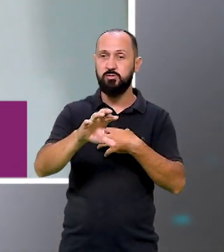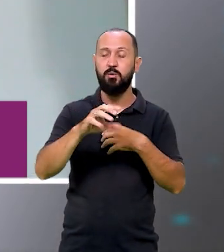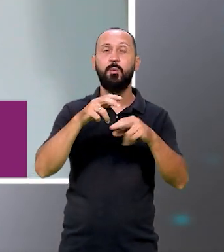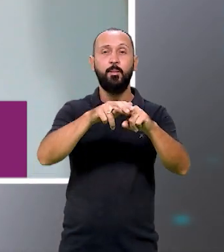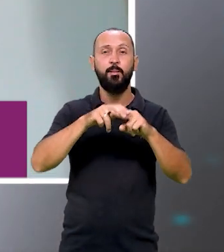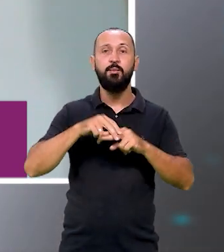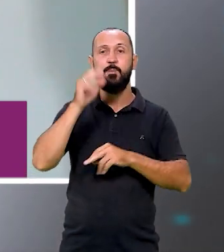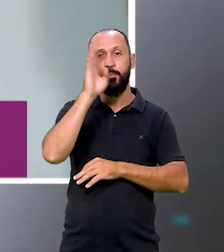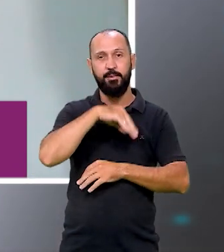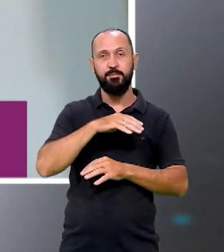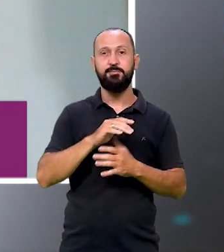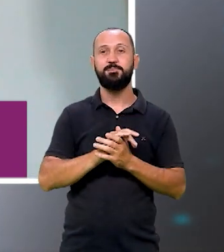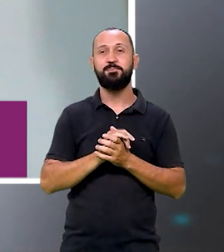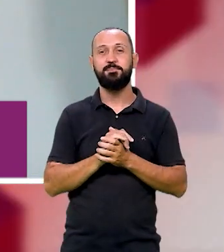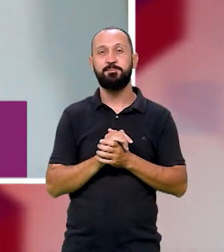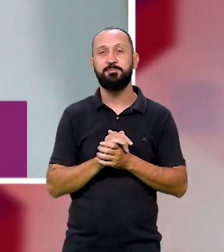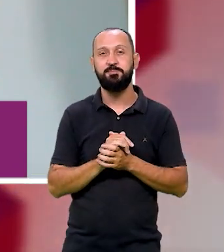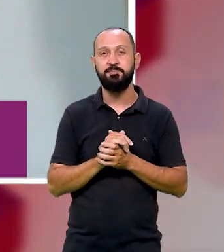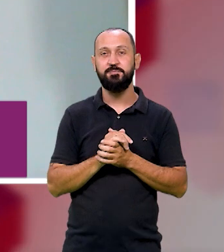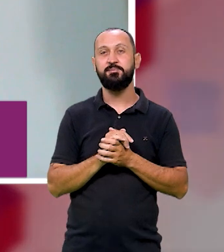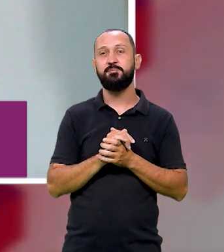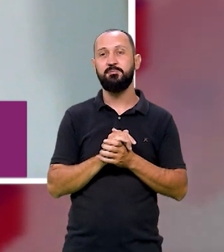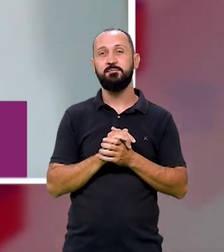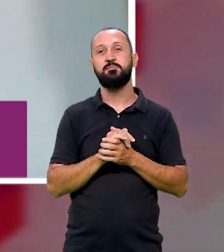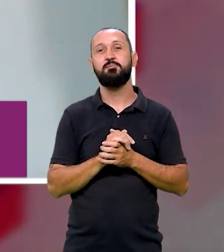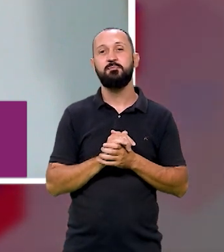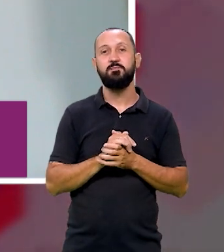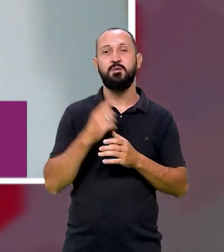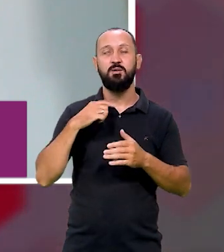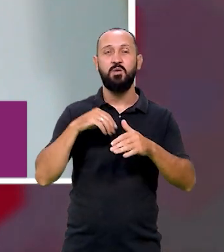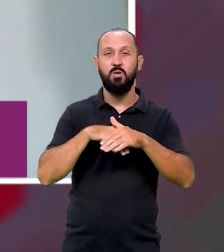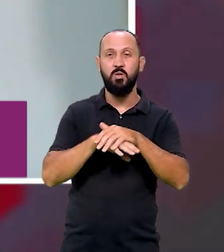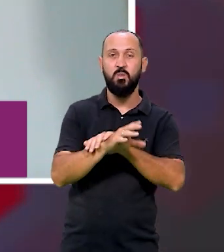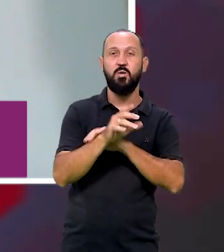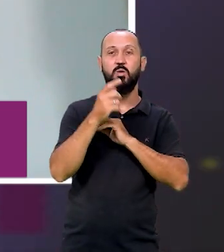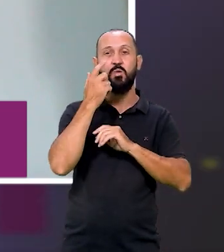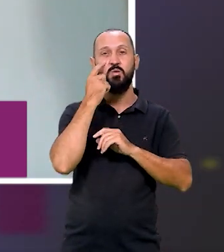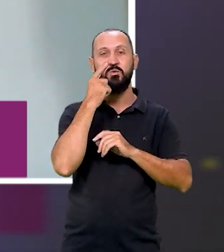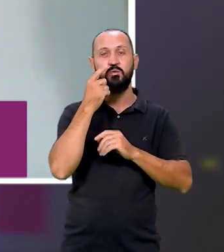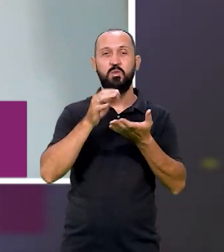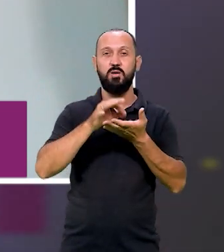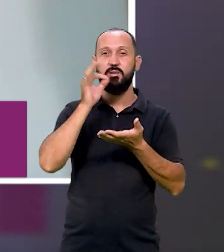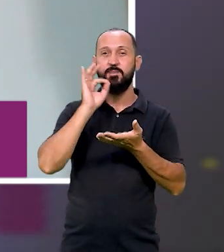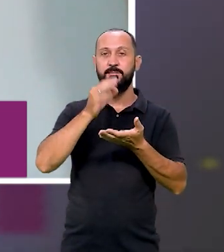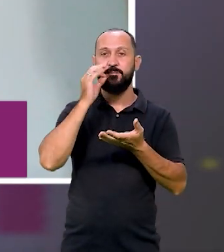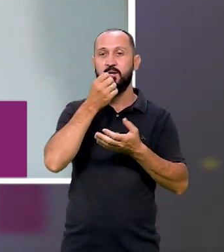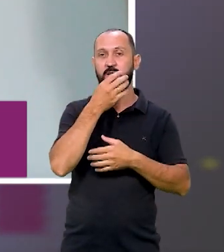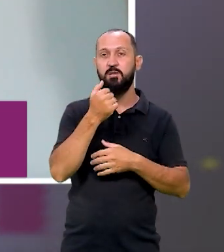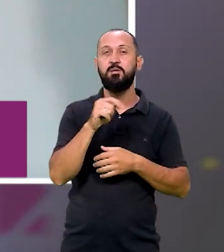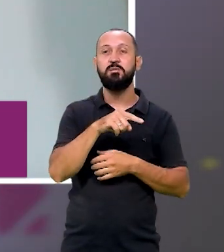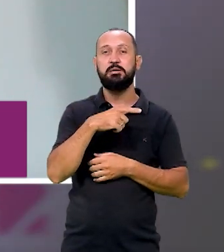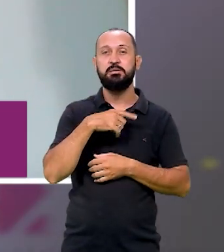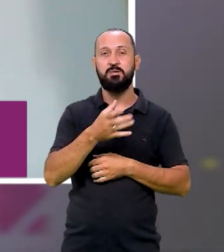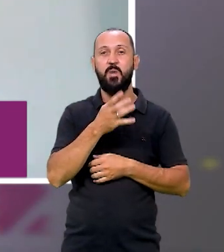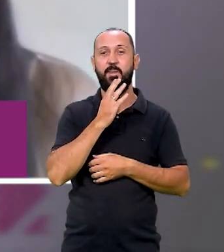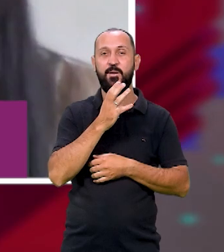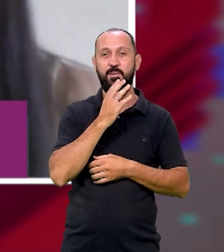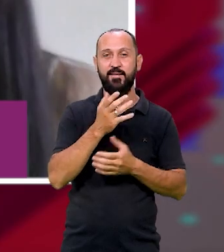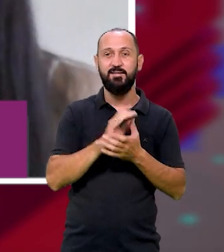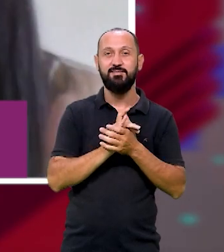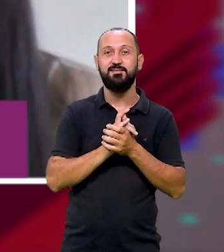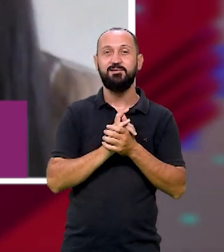é o nosso maior agrupamento muscular, existe um aumento do batimento cardíaco. Então, a cafeína,